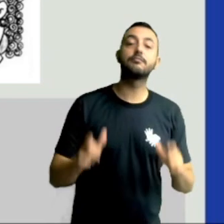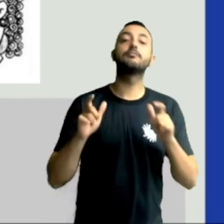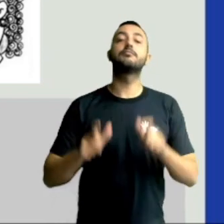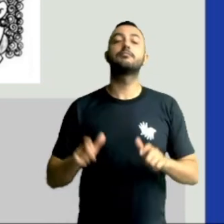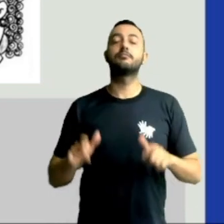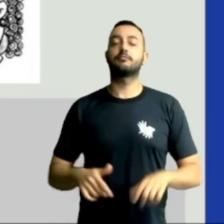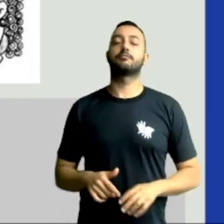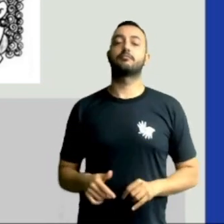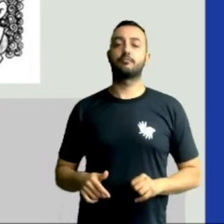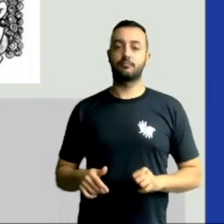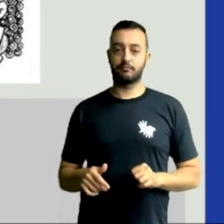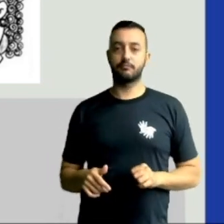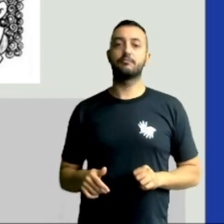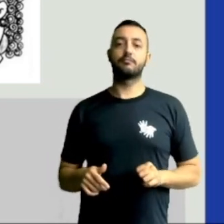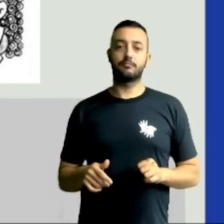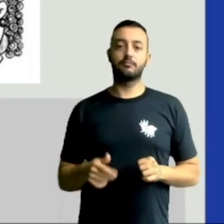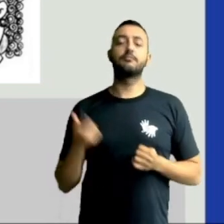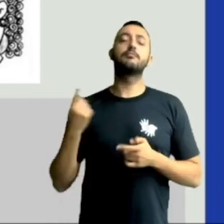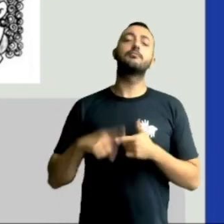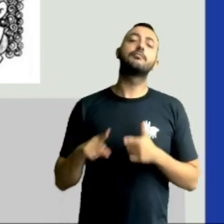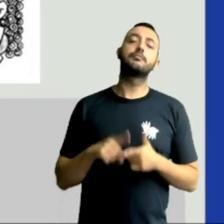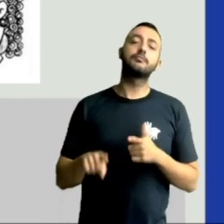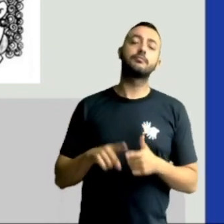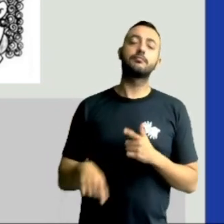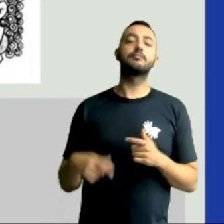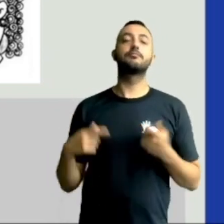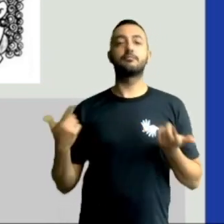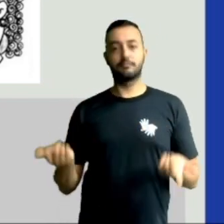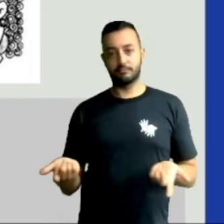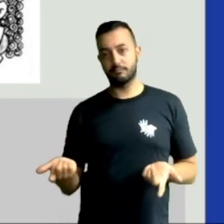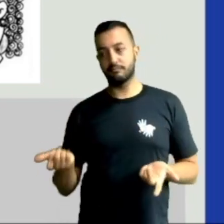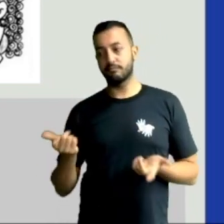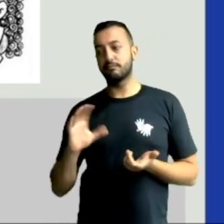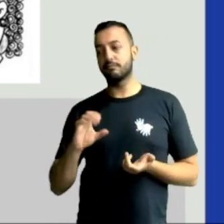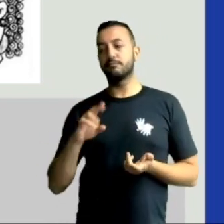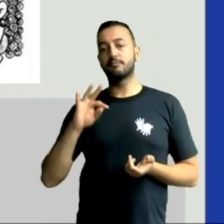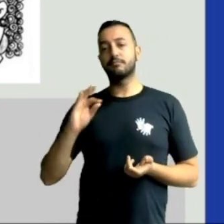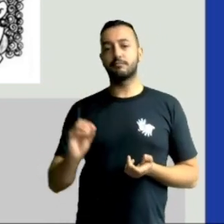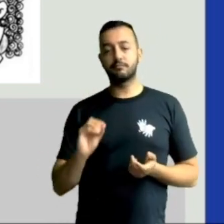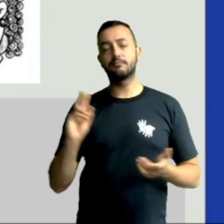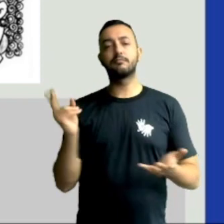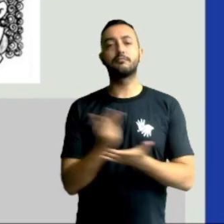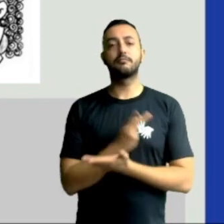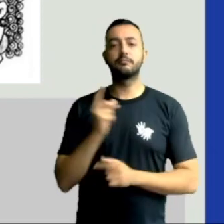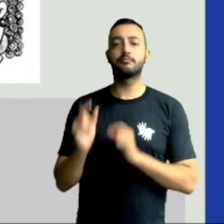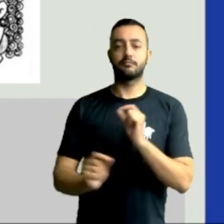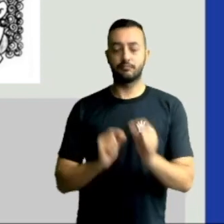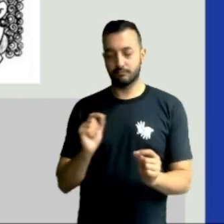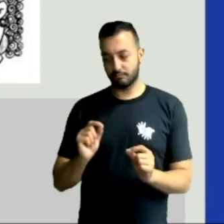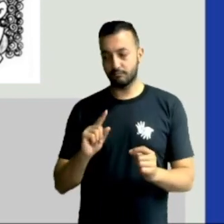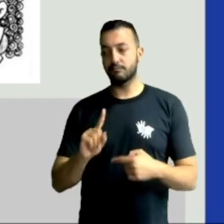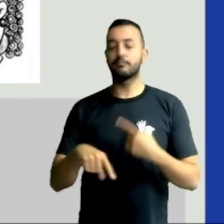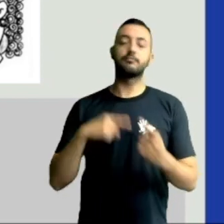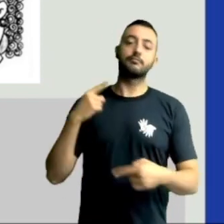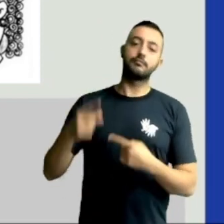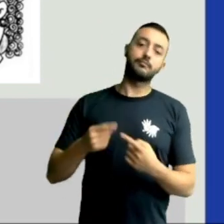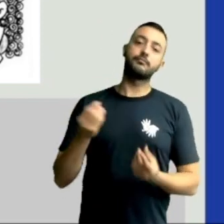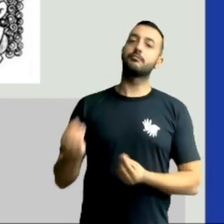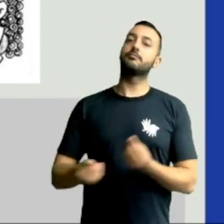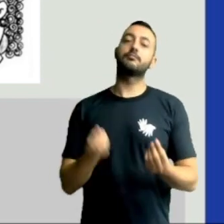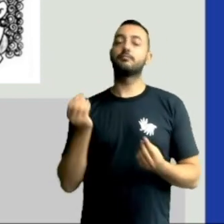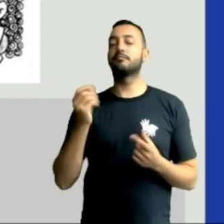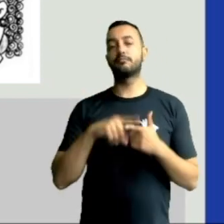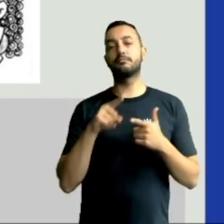acontecer, num probleminha que tem que ter aí no seu conto, o que é que vai acontecer aí nesse conto? E depois, como que você